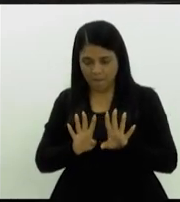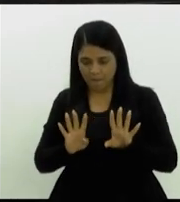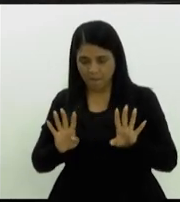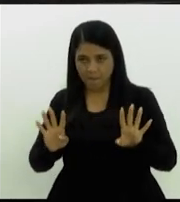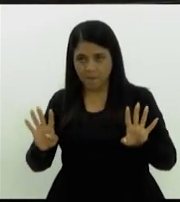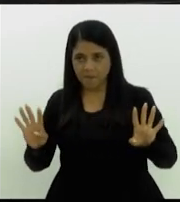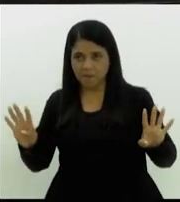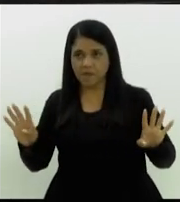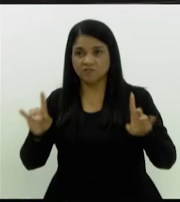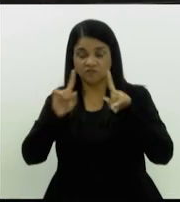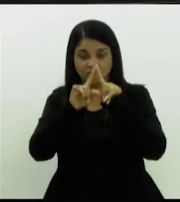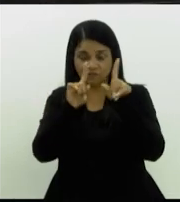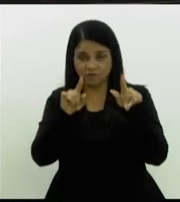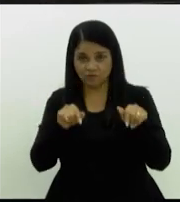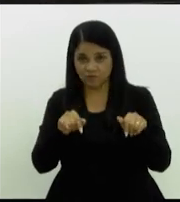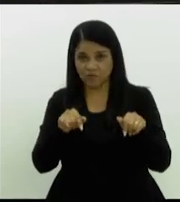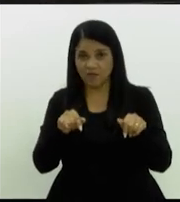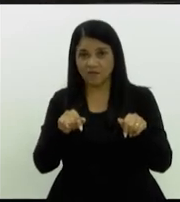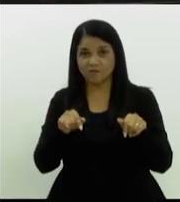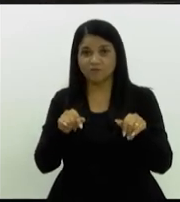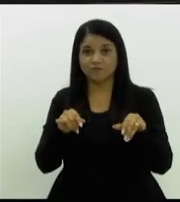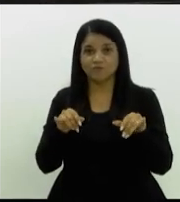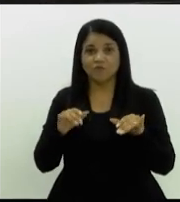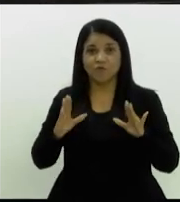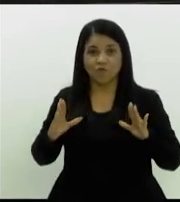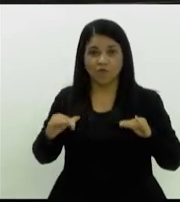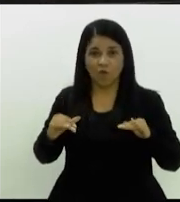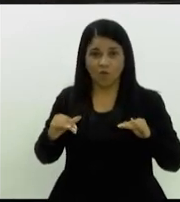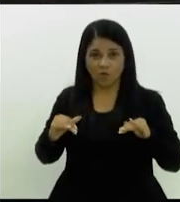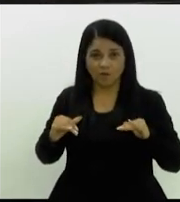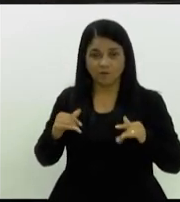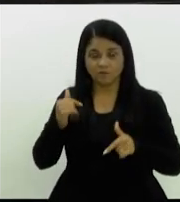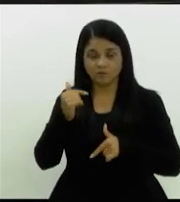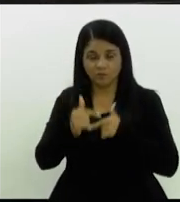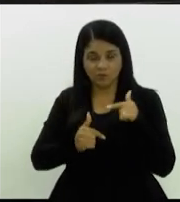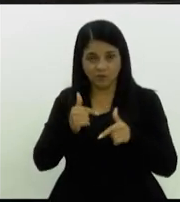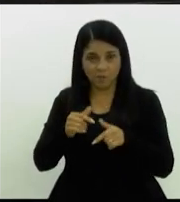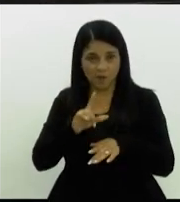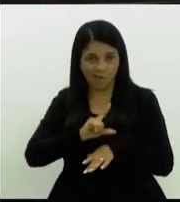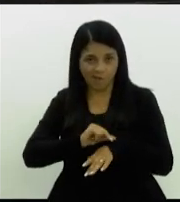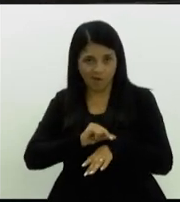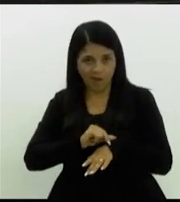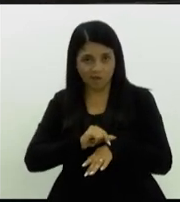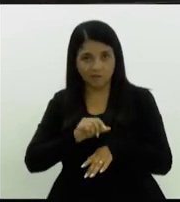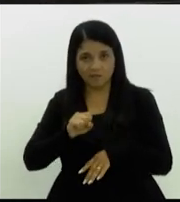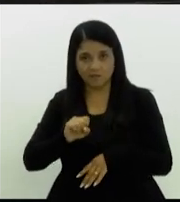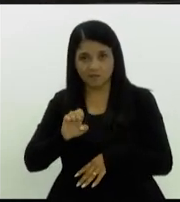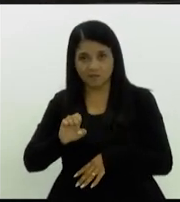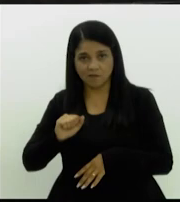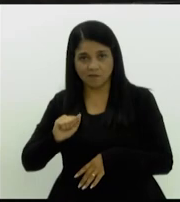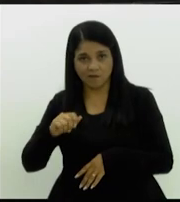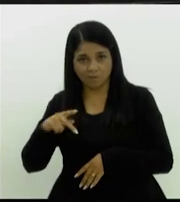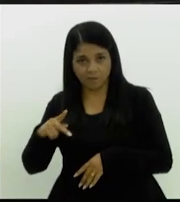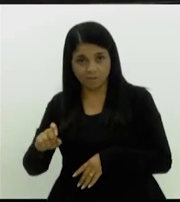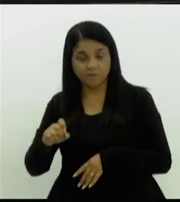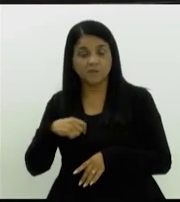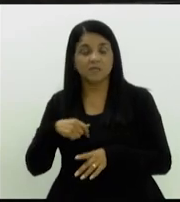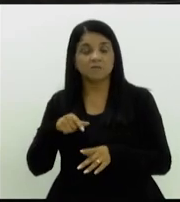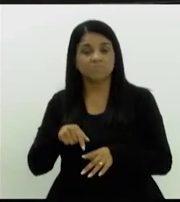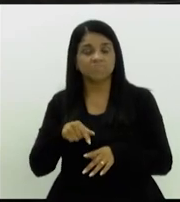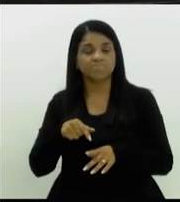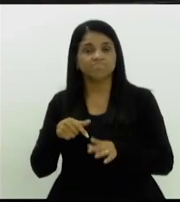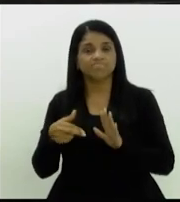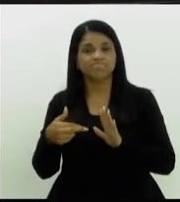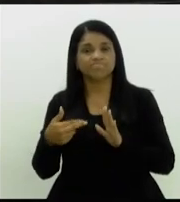de funcionários que estavam de folga do seu horário de trabalho da SEAP e ali, ilicitamente e